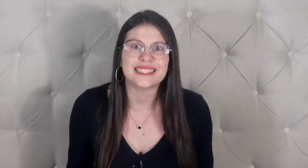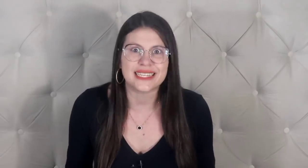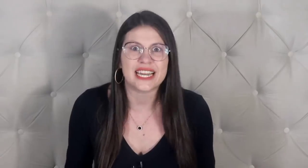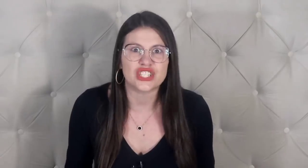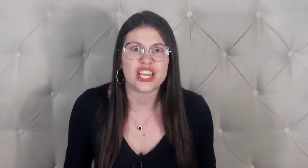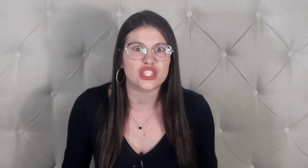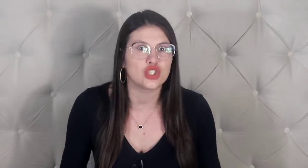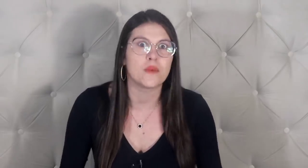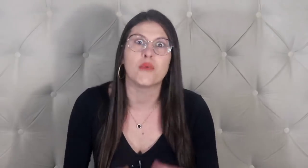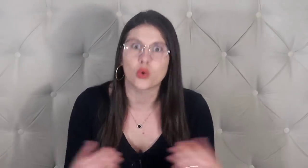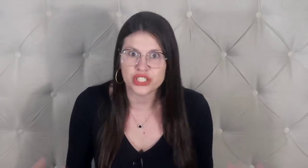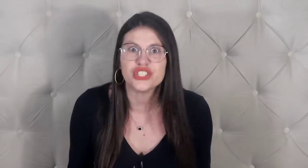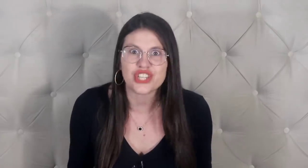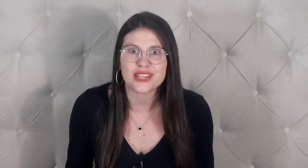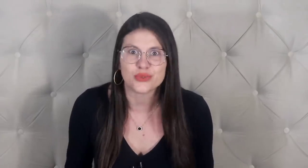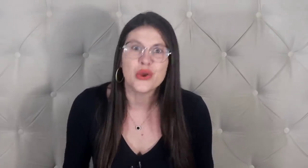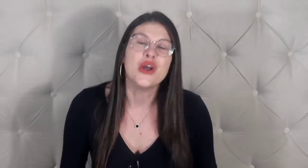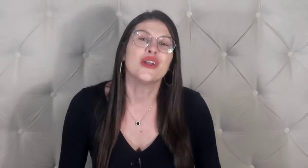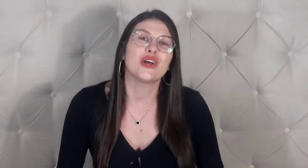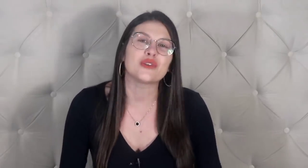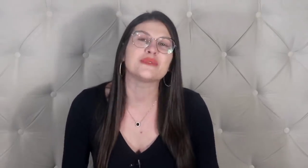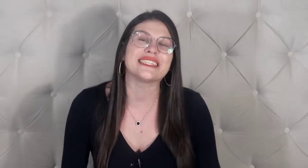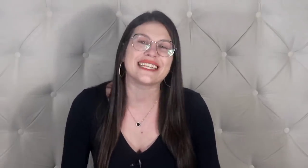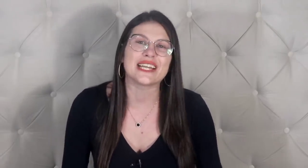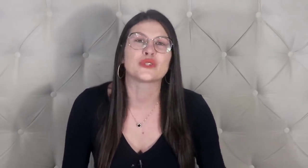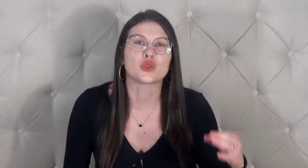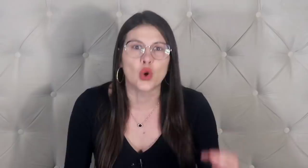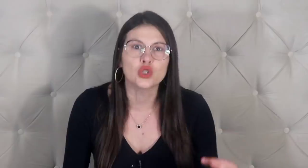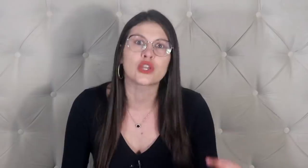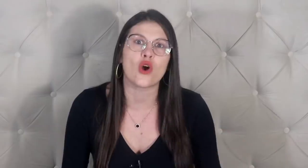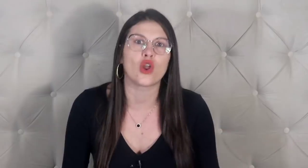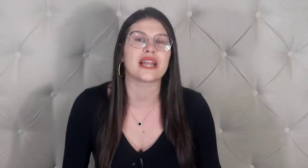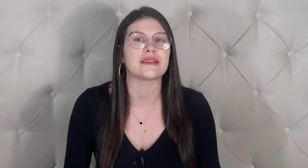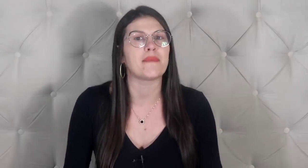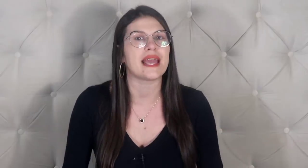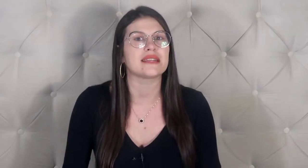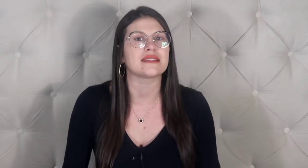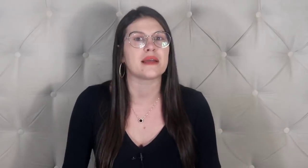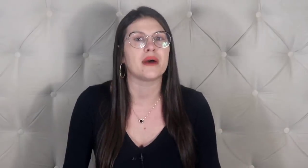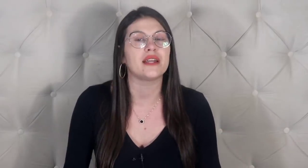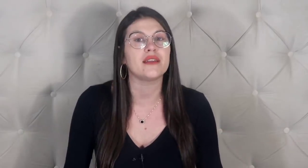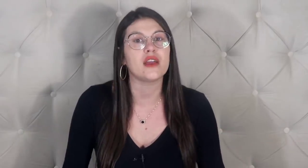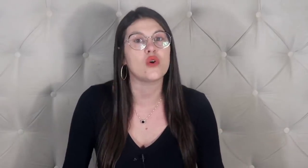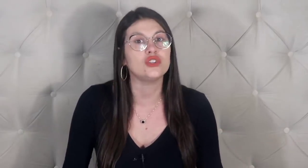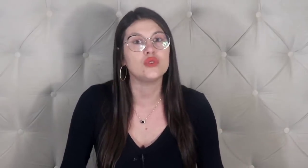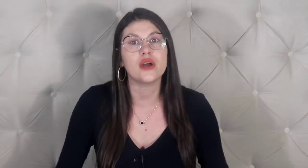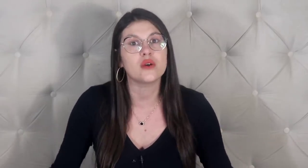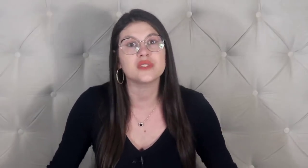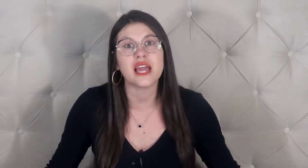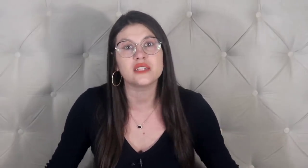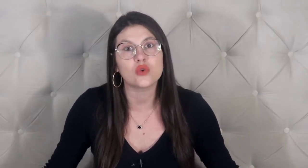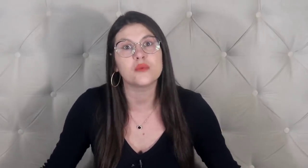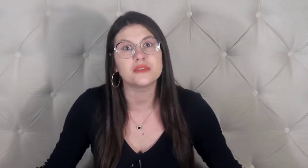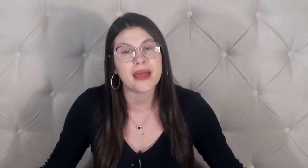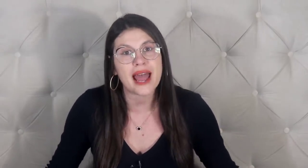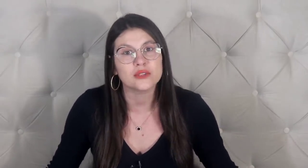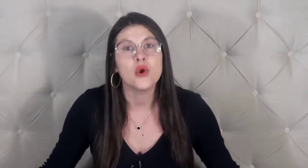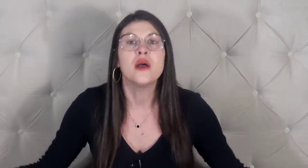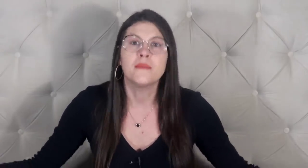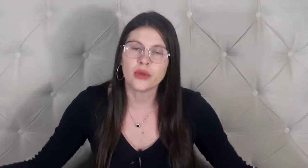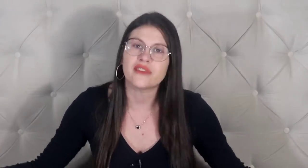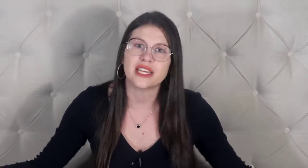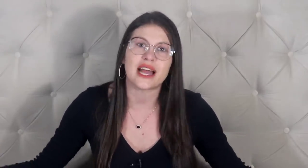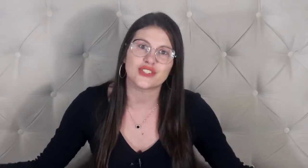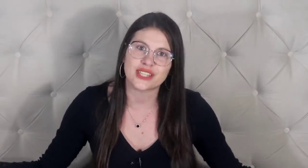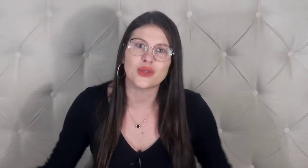de todos esses ingredientes de um bolo indigesto, nós vamos entender tudo o que rolou na CPI essa semana, que continua não saindo como